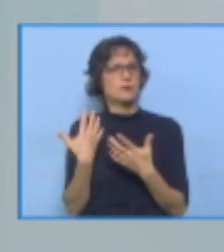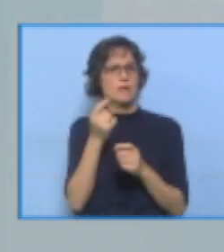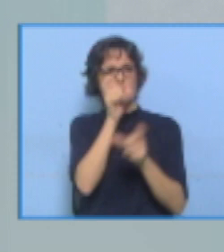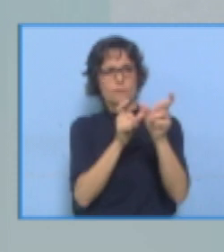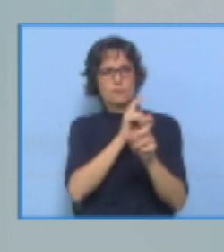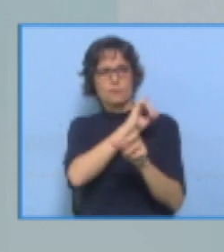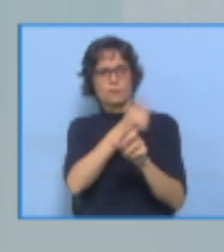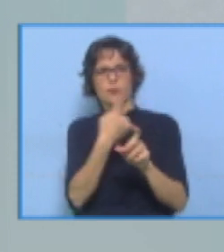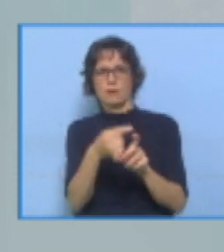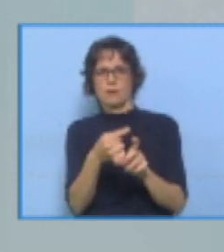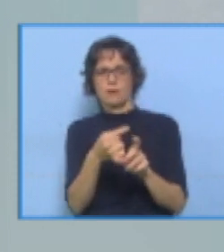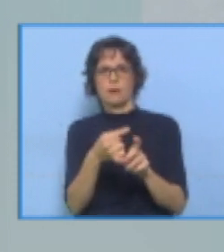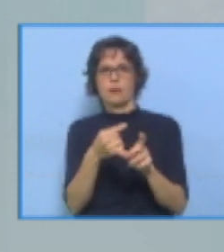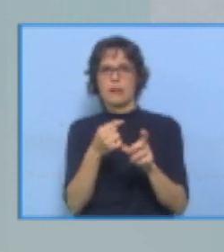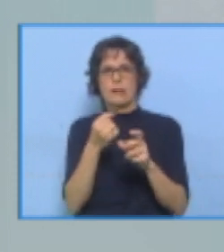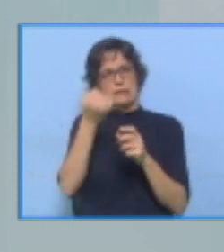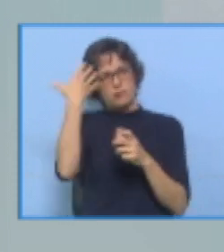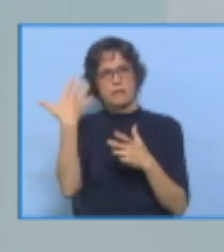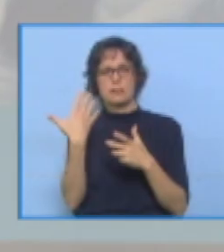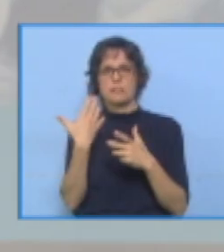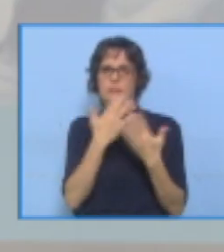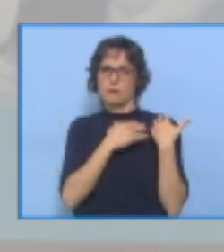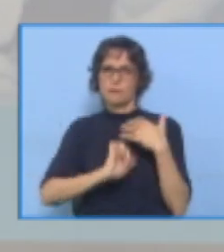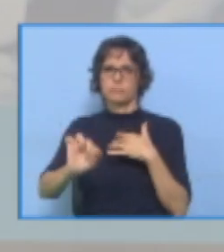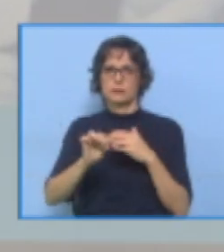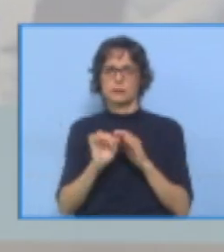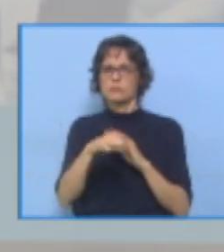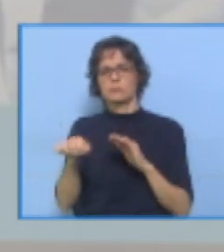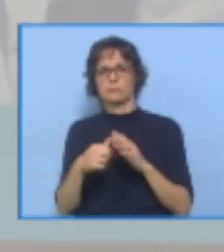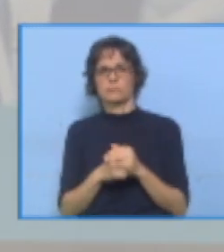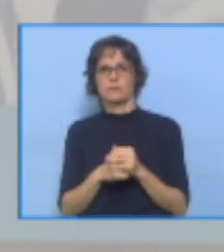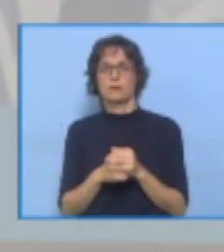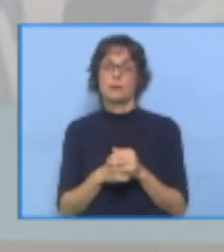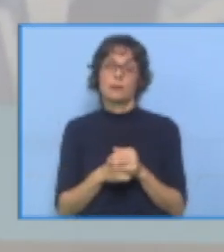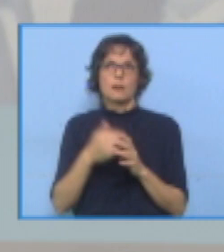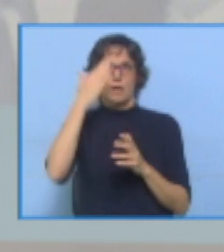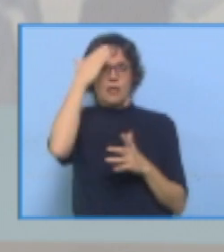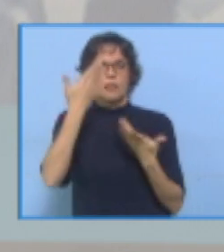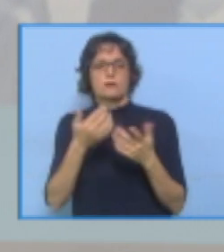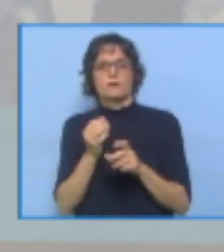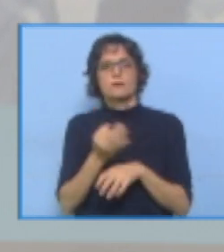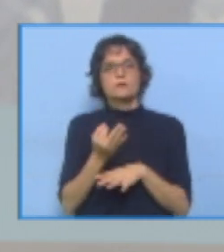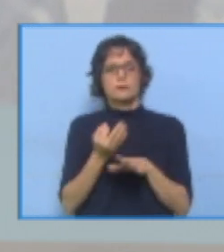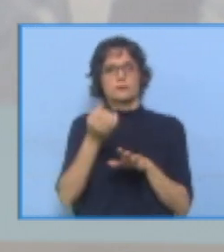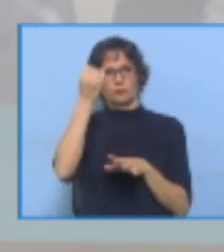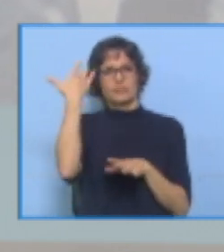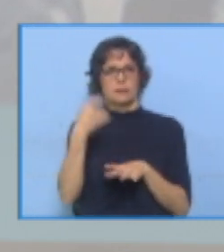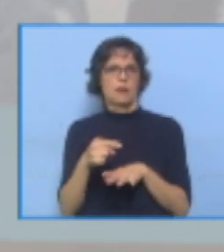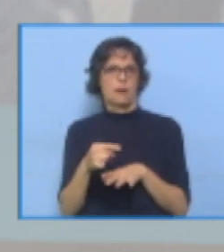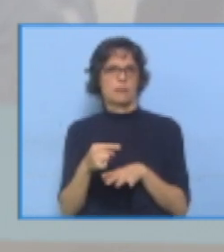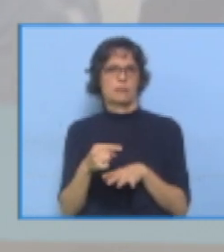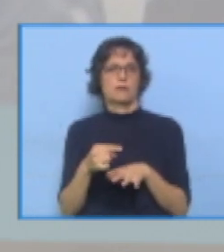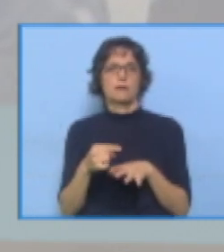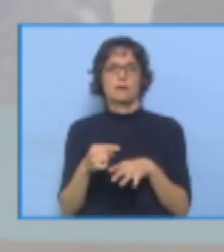o dever de o exercer. Eu acho que vai estando cada vez mais esquecido. E a prova é que aquilo a